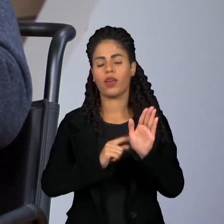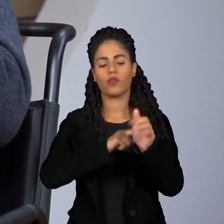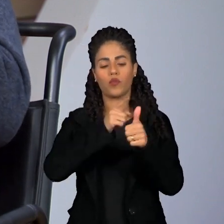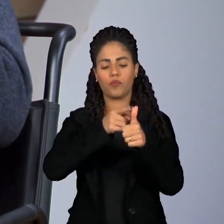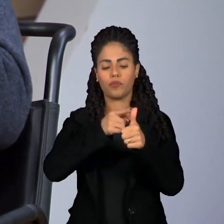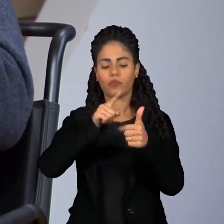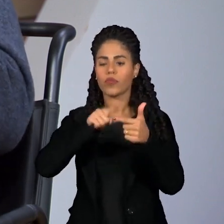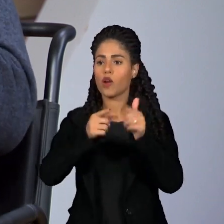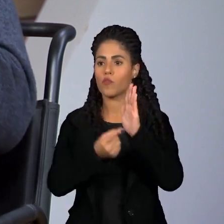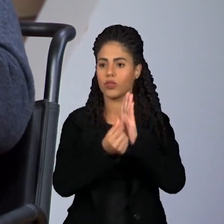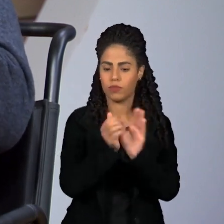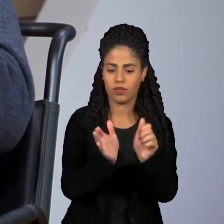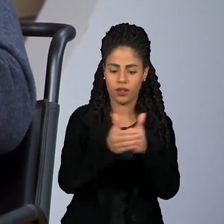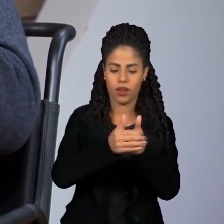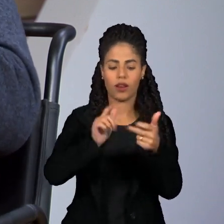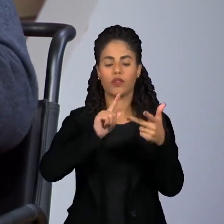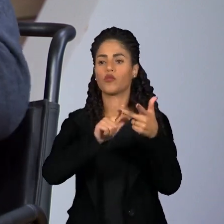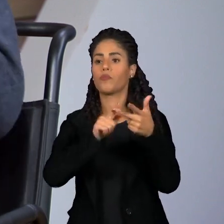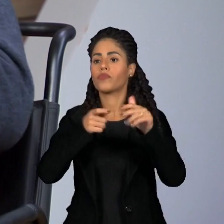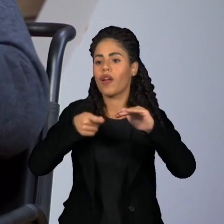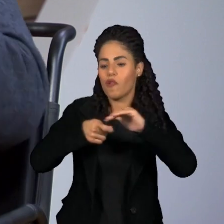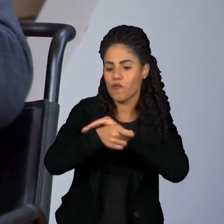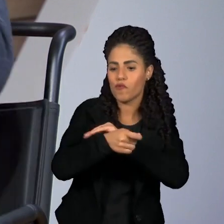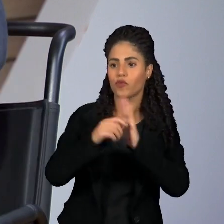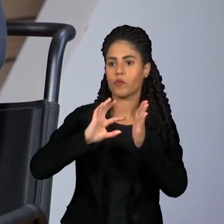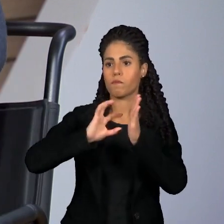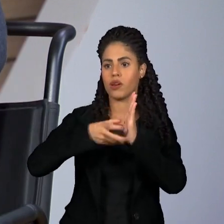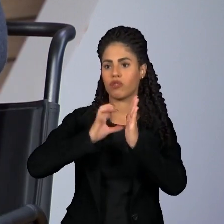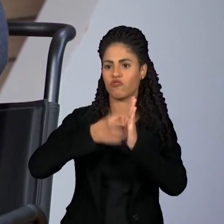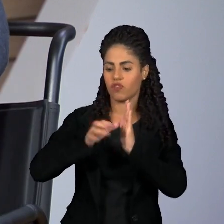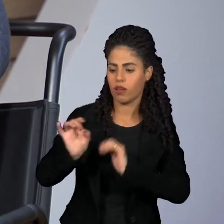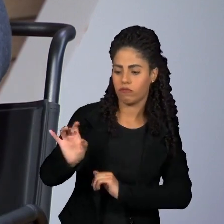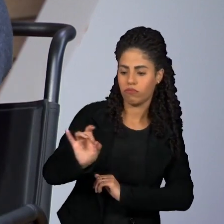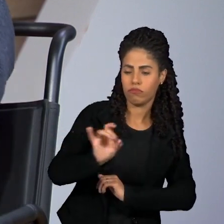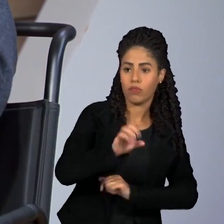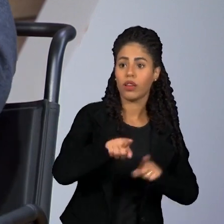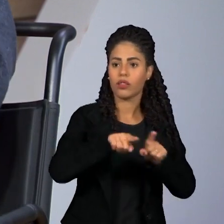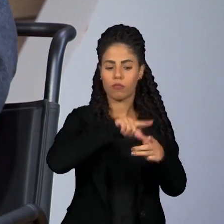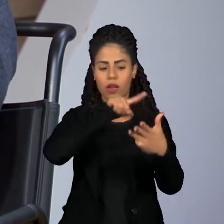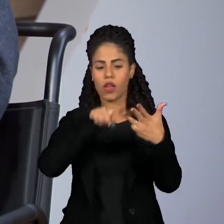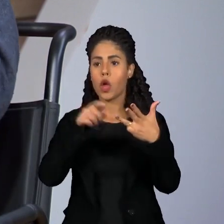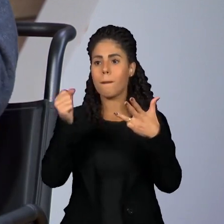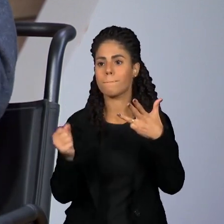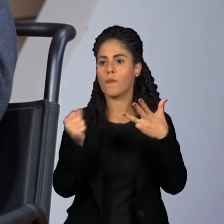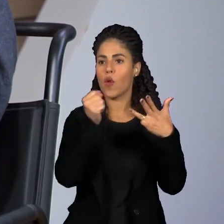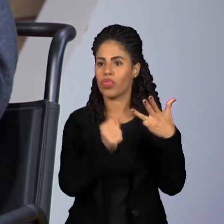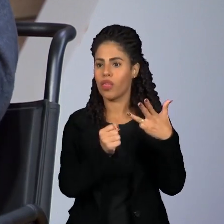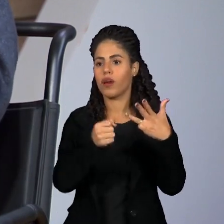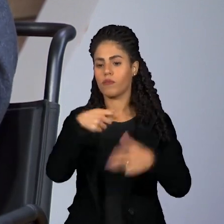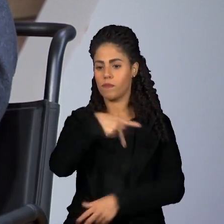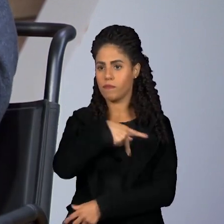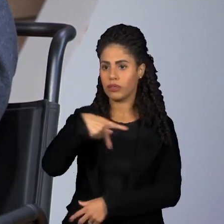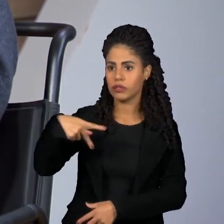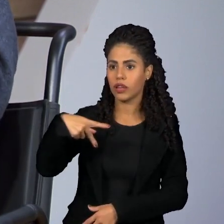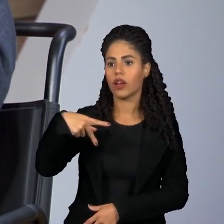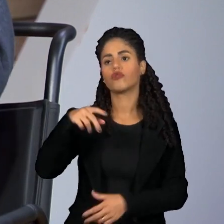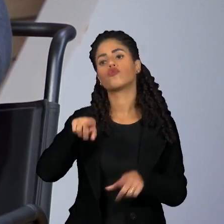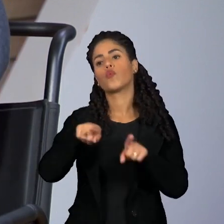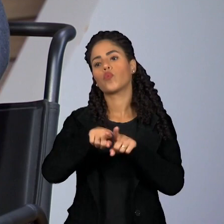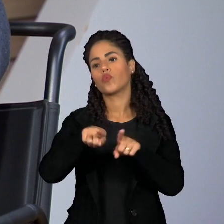secreto, fundo partidário, e transferindo mais poder ainda para o presidente ou para a mesa da